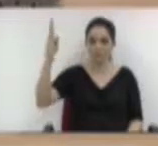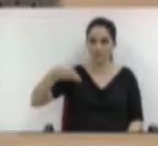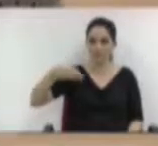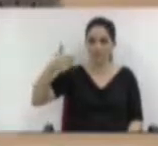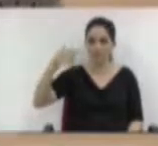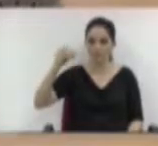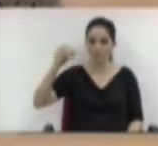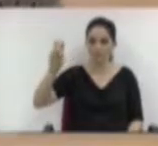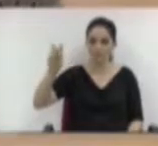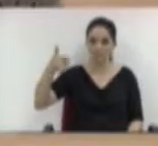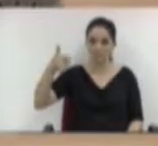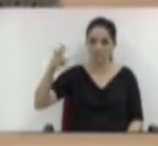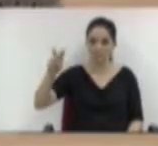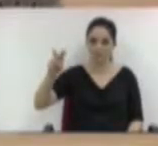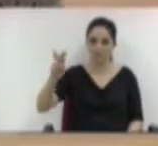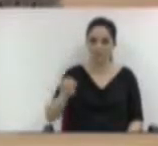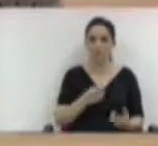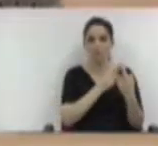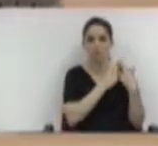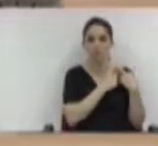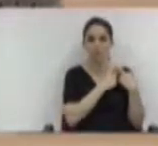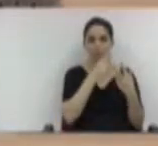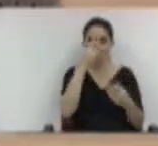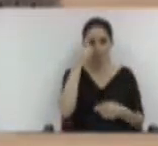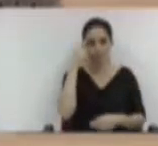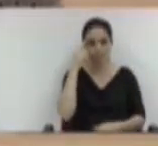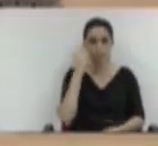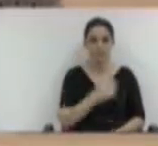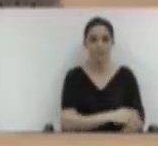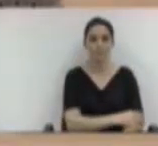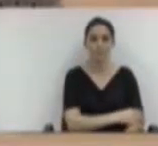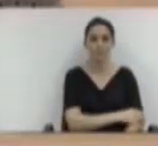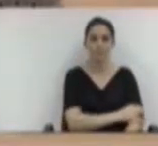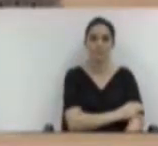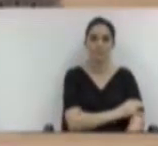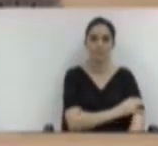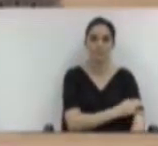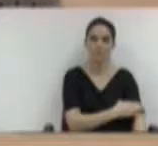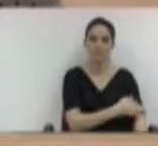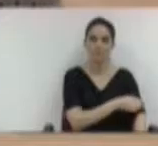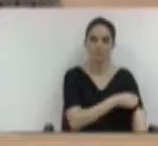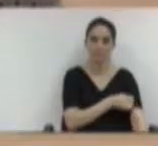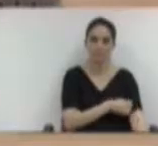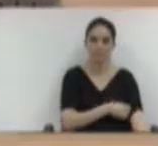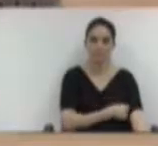894/2015. Vereador Júlio César Pereira dos Santos.